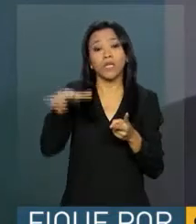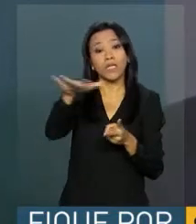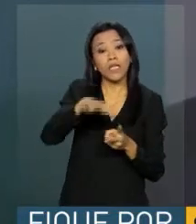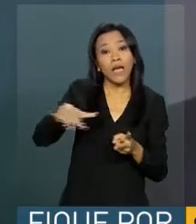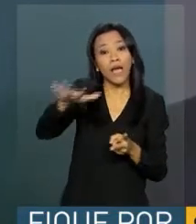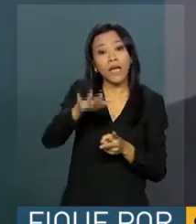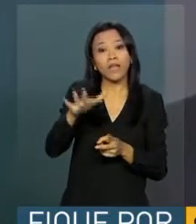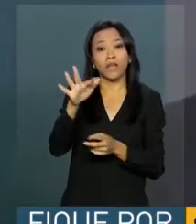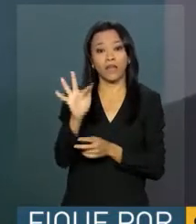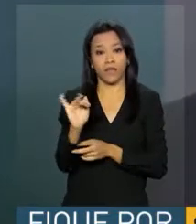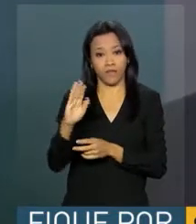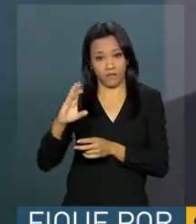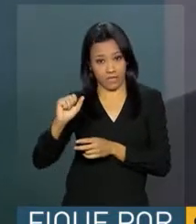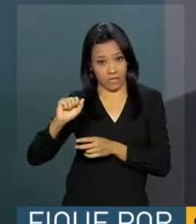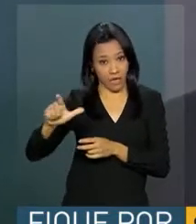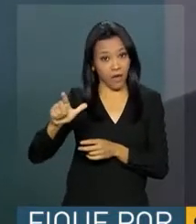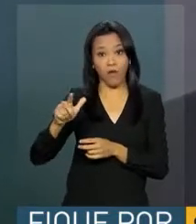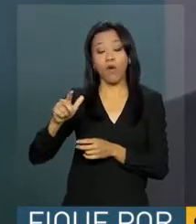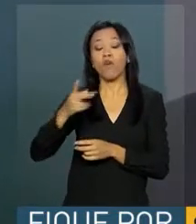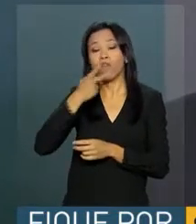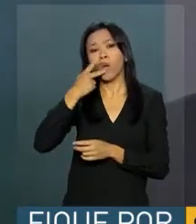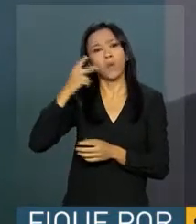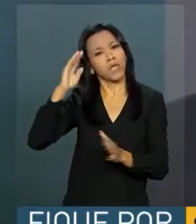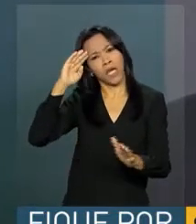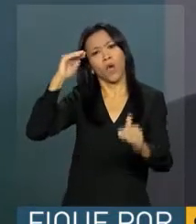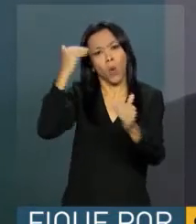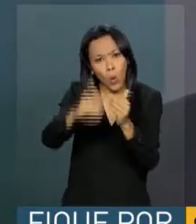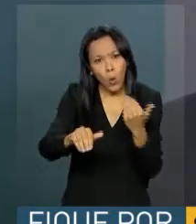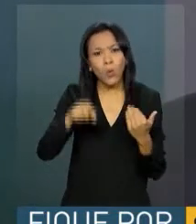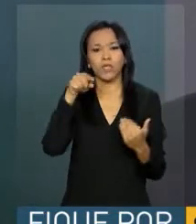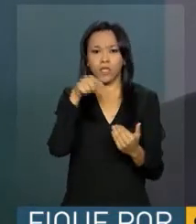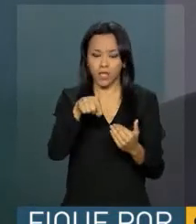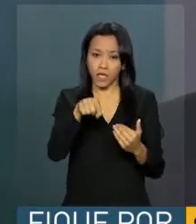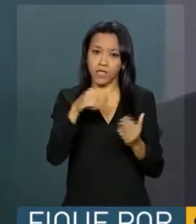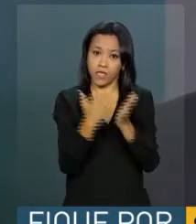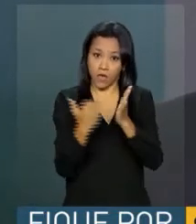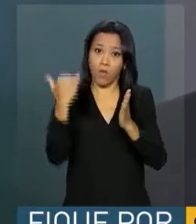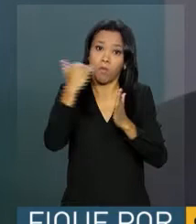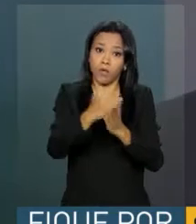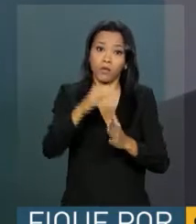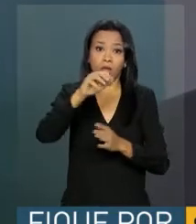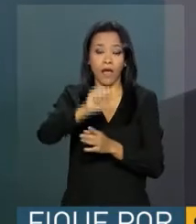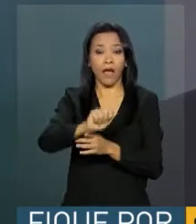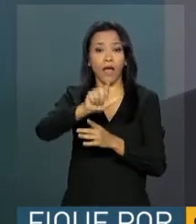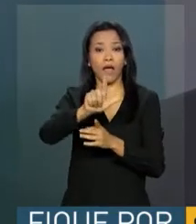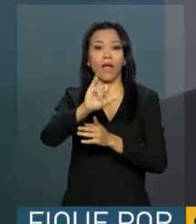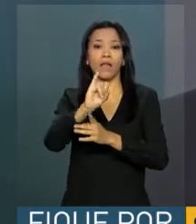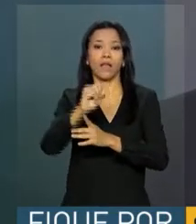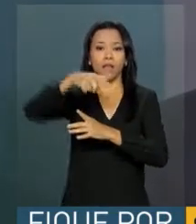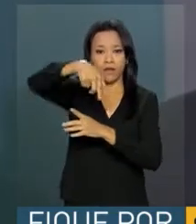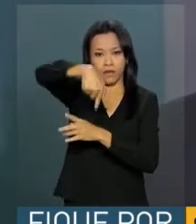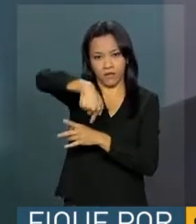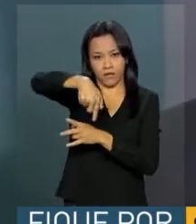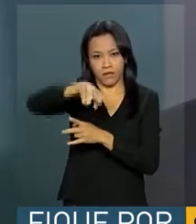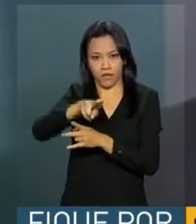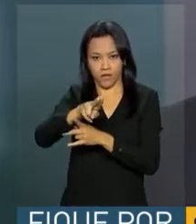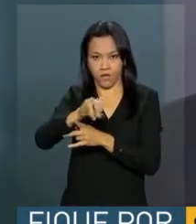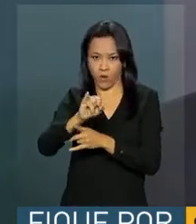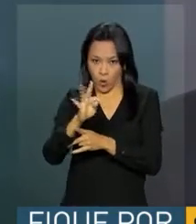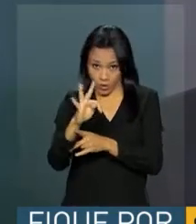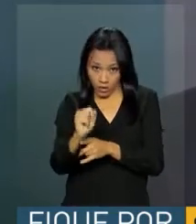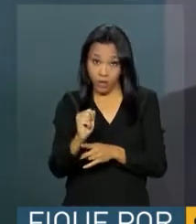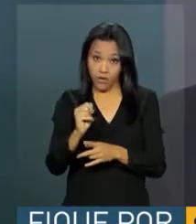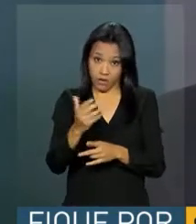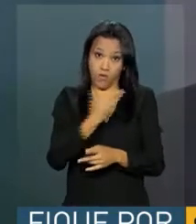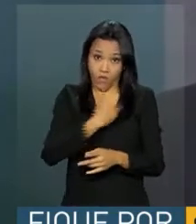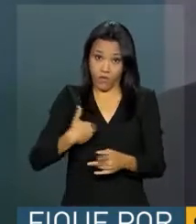posicionando contra essas possíveis mudanças nas alíquotas. O governo já está recebendo esses posicionamentos?